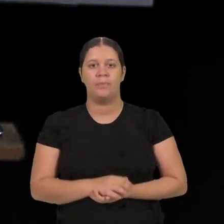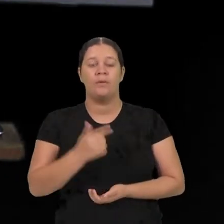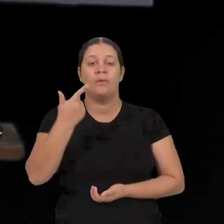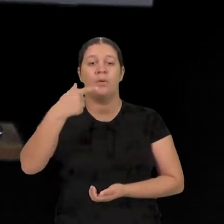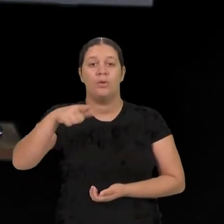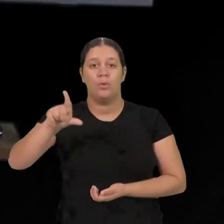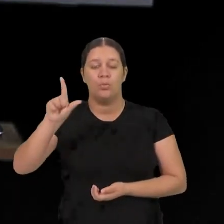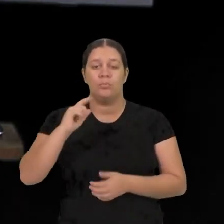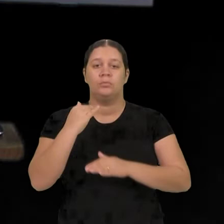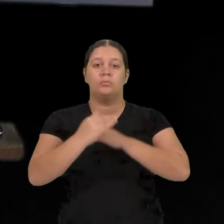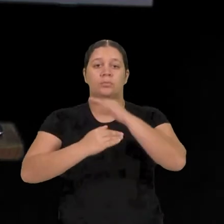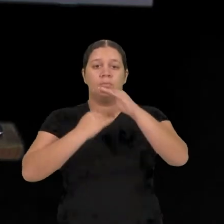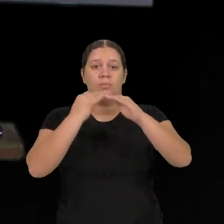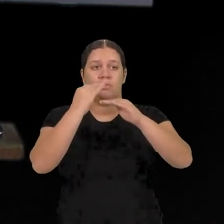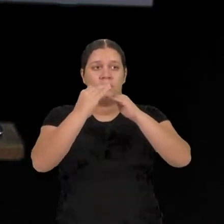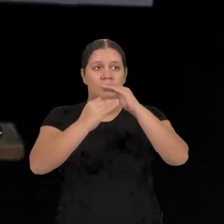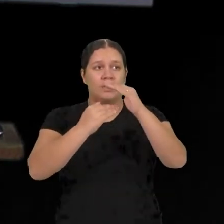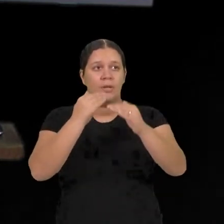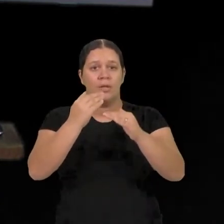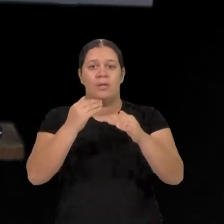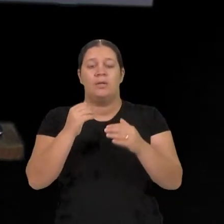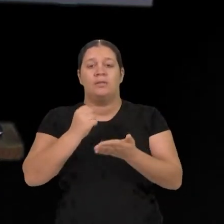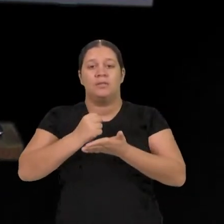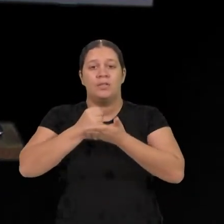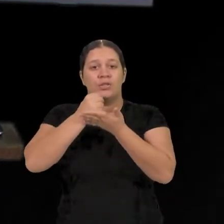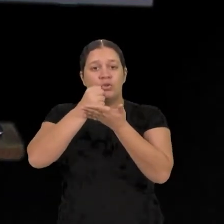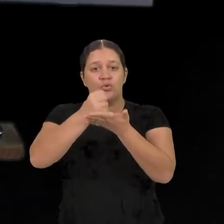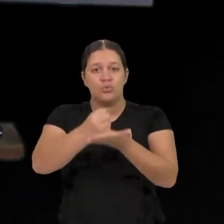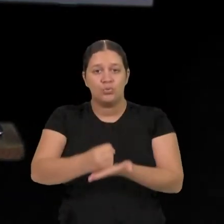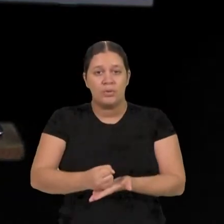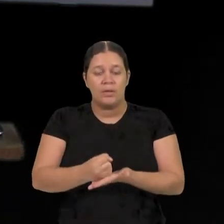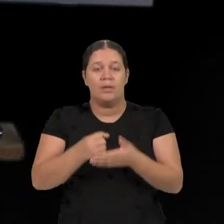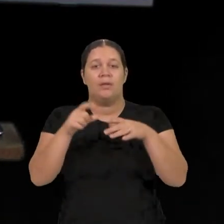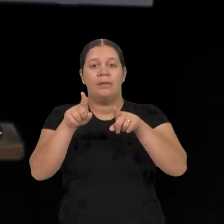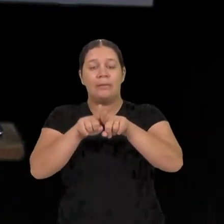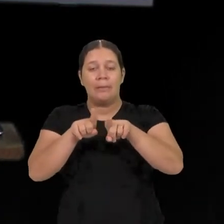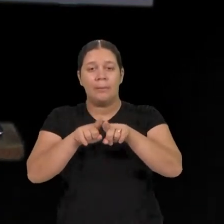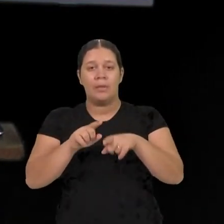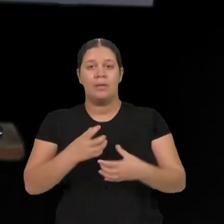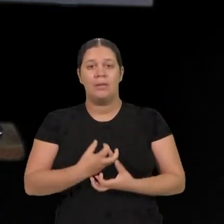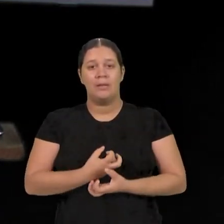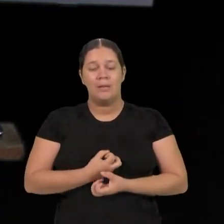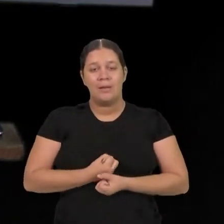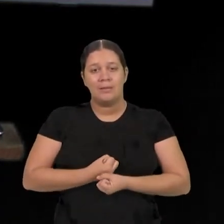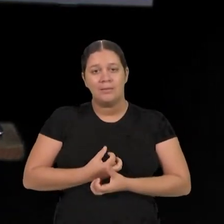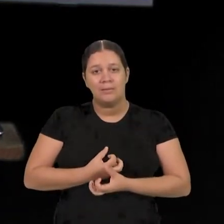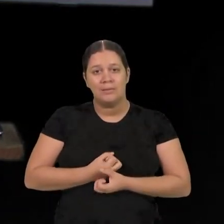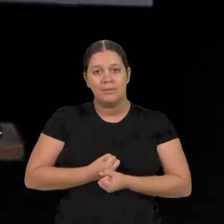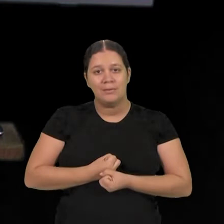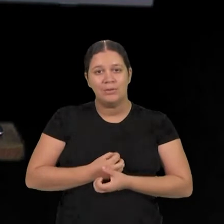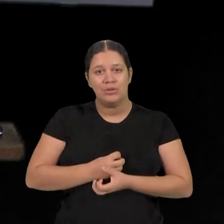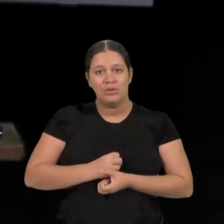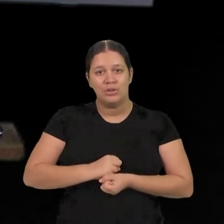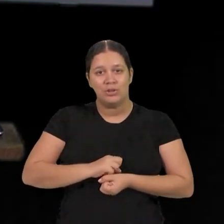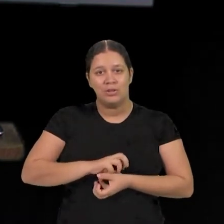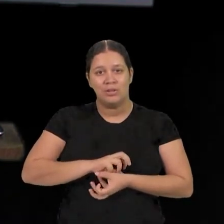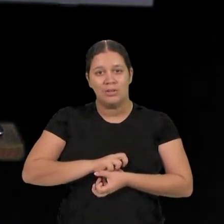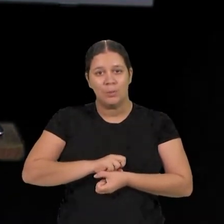Um outro que está nesse processo também de auxiliar, sabe, na digestão,